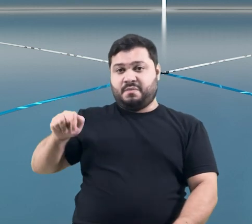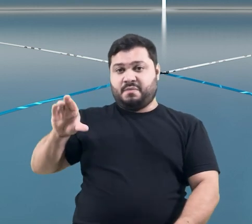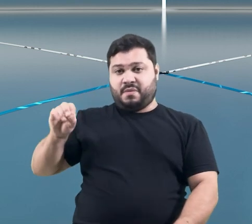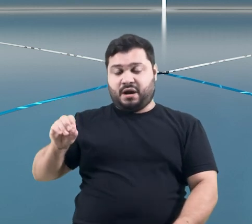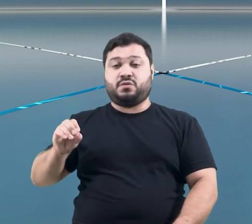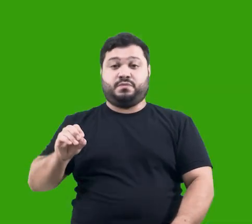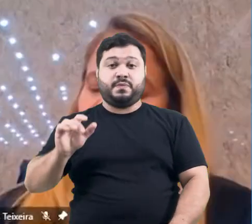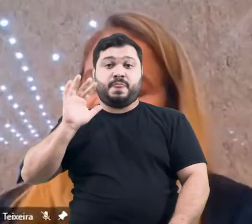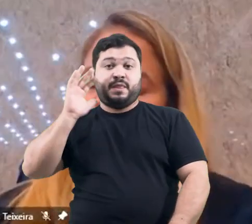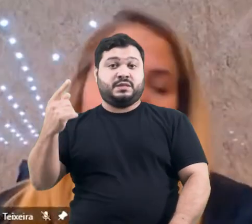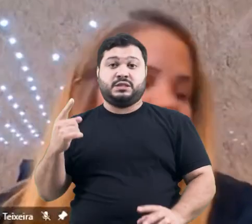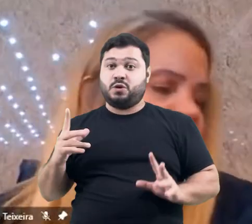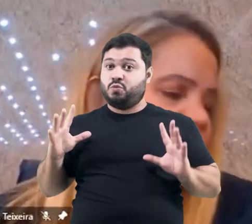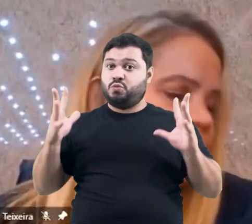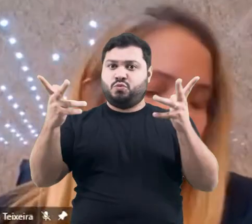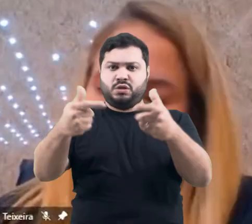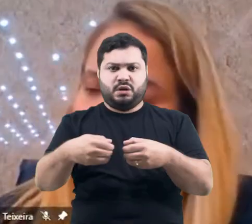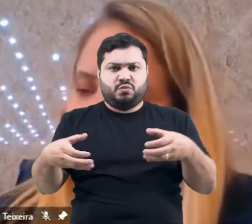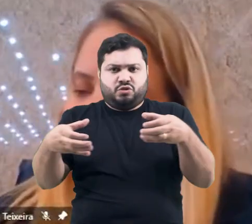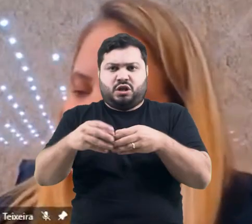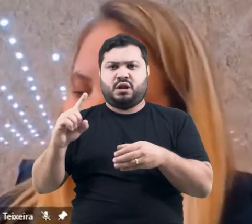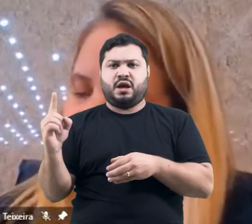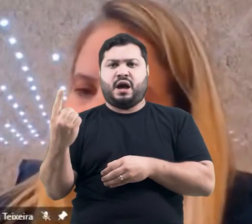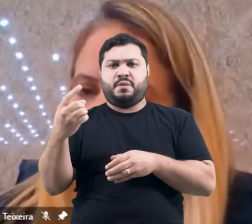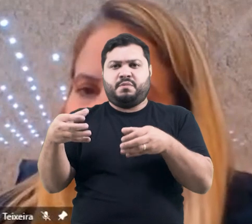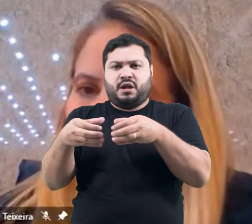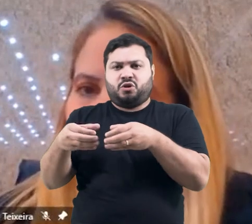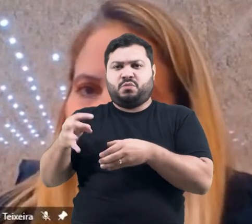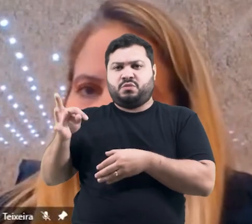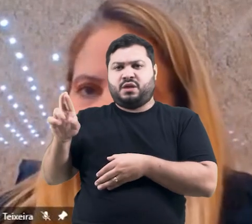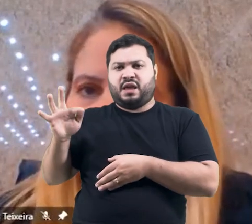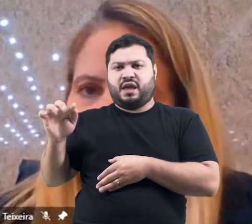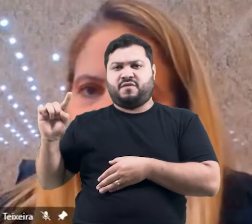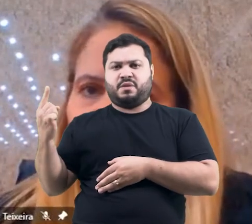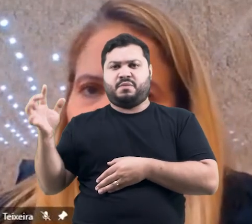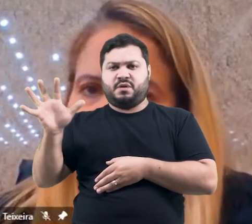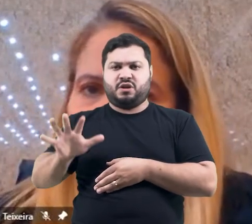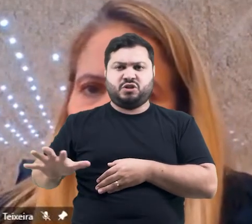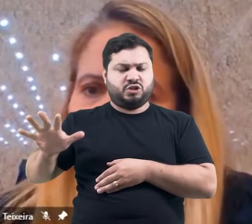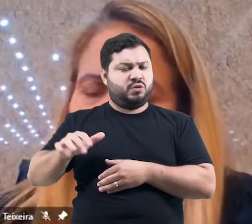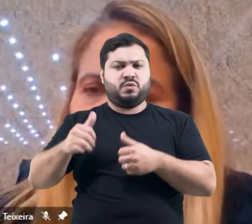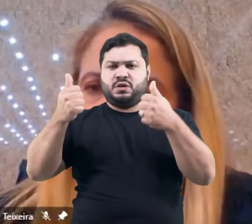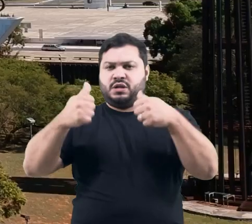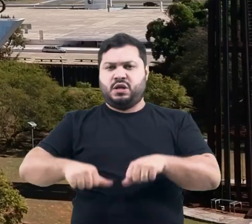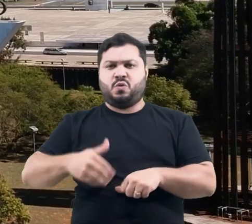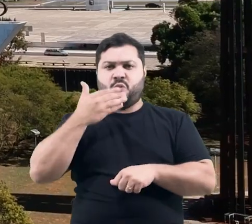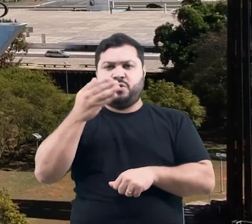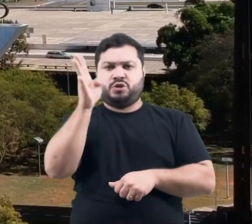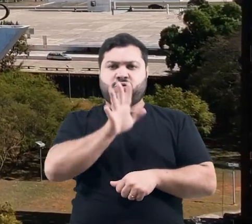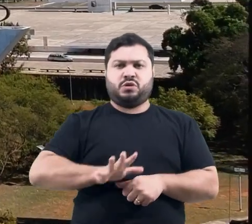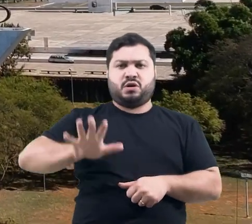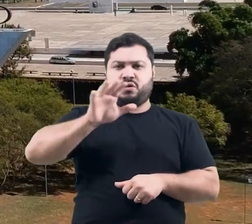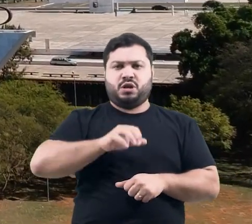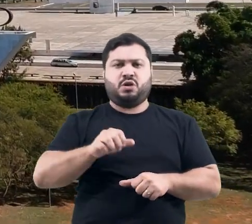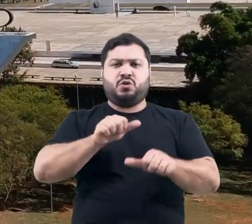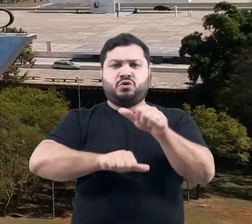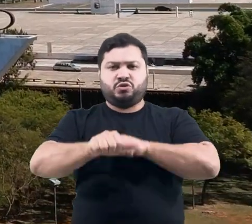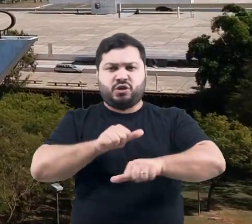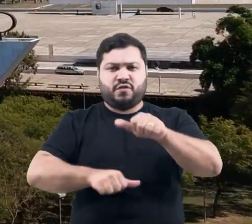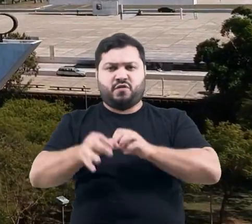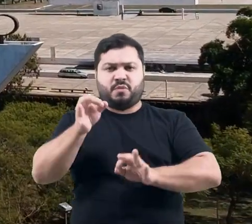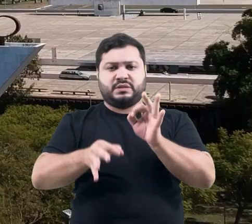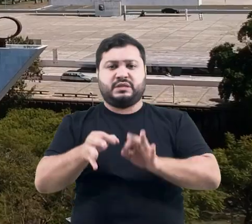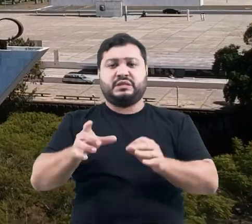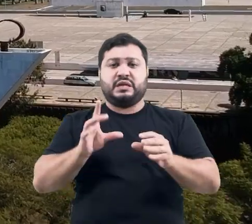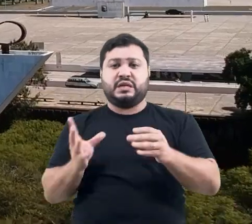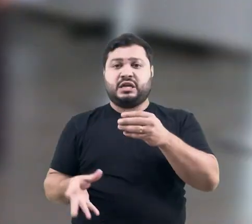Antônio Feitosa. Em decisão unânime do colegiado, a primeira turma do TRF da Primeira Região negou o pedido da União de